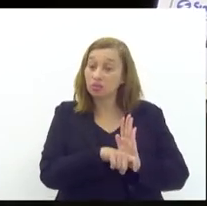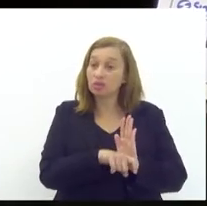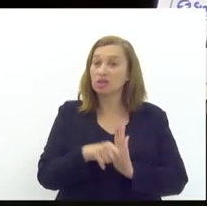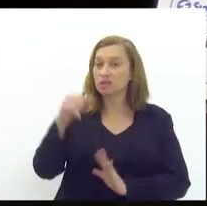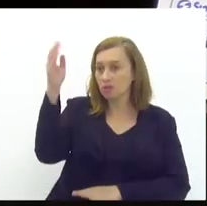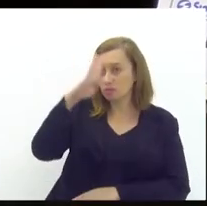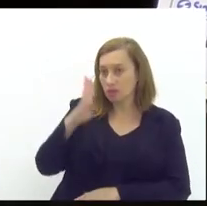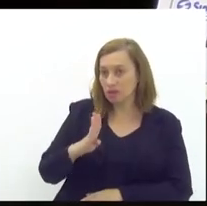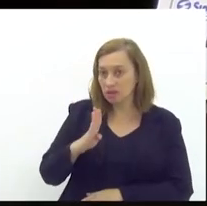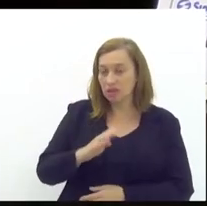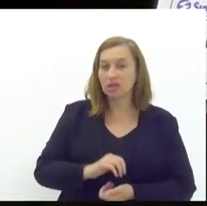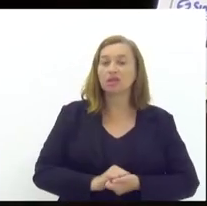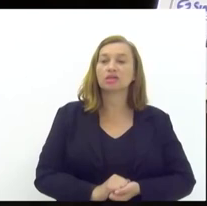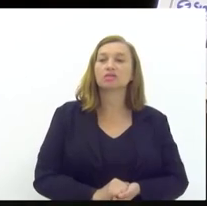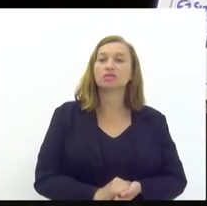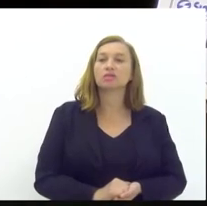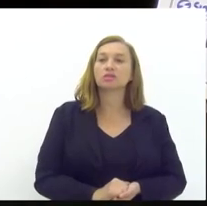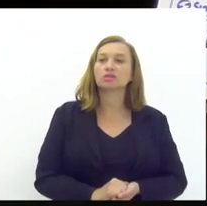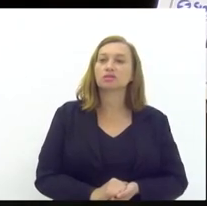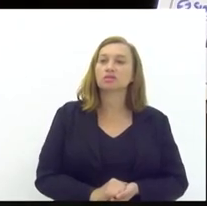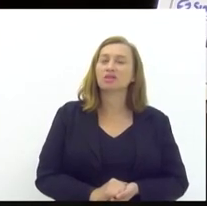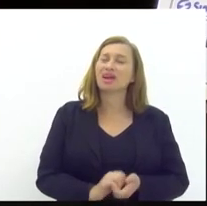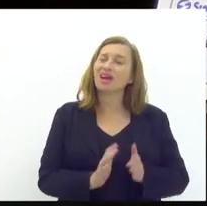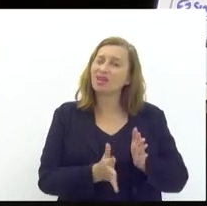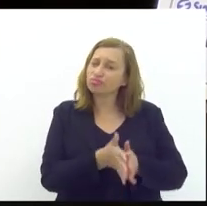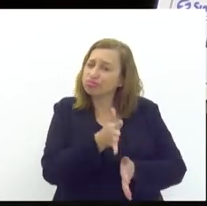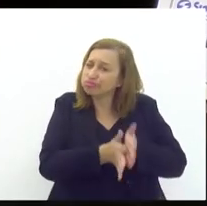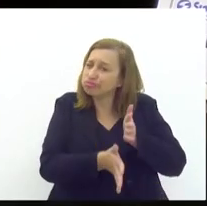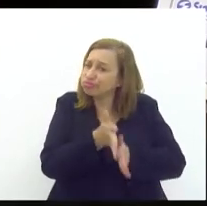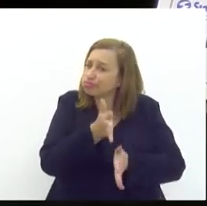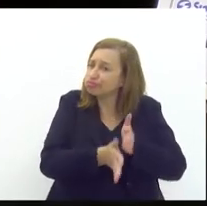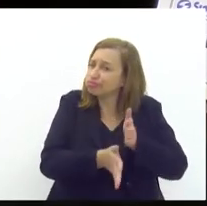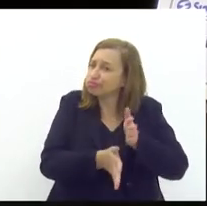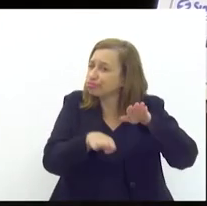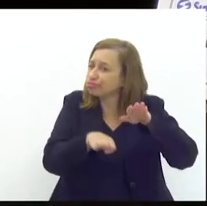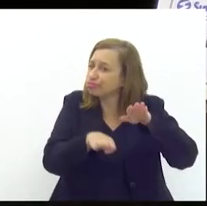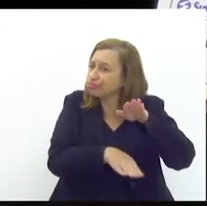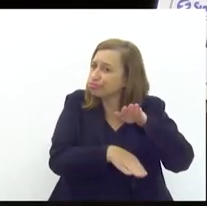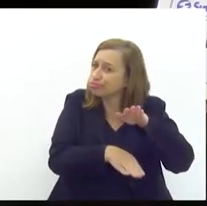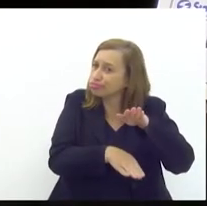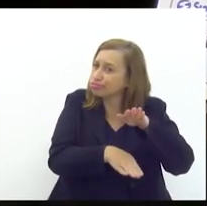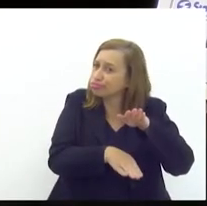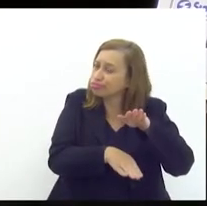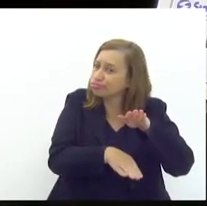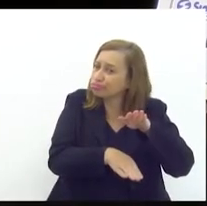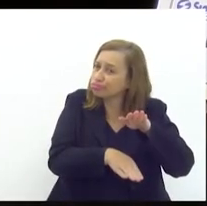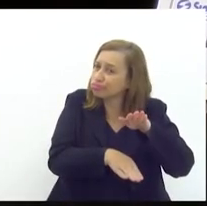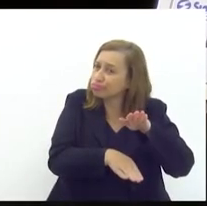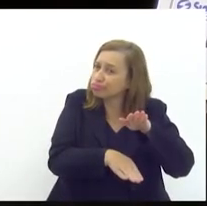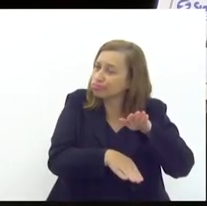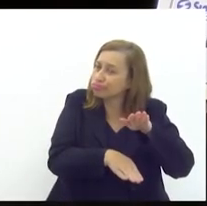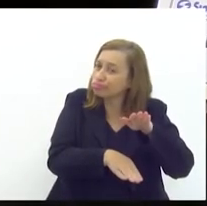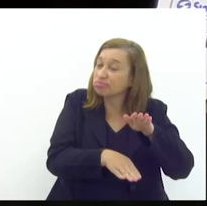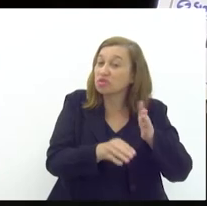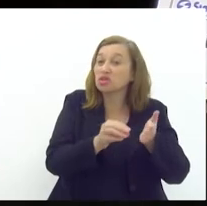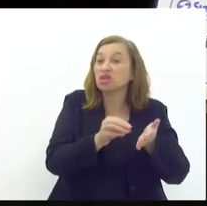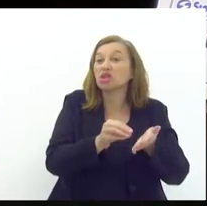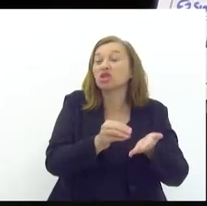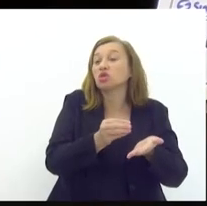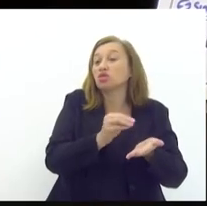sobre o consumo é complexa desigual desbalanceada injusta